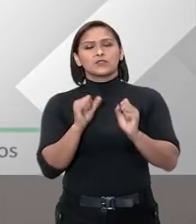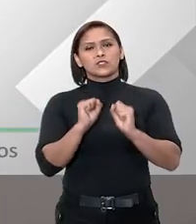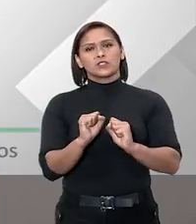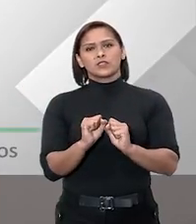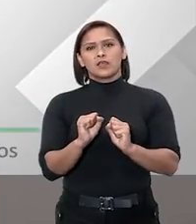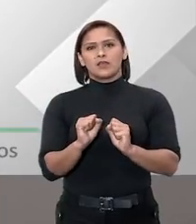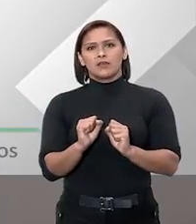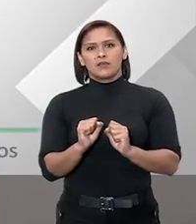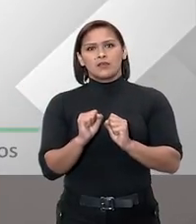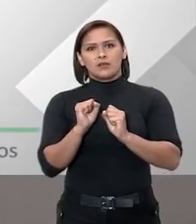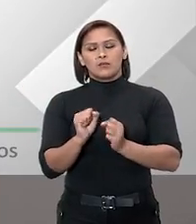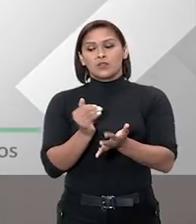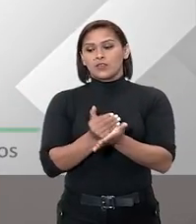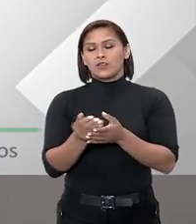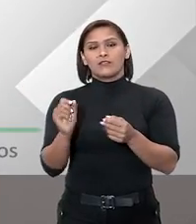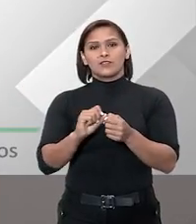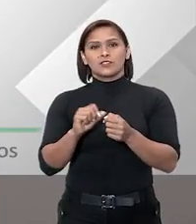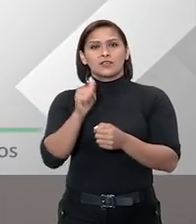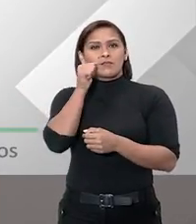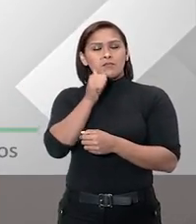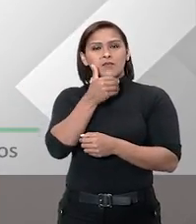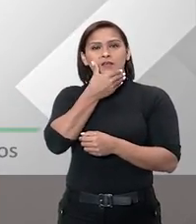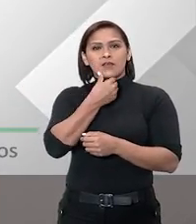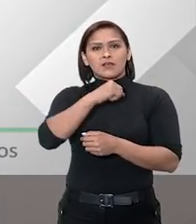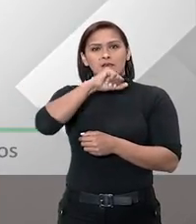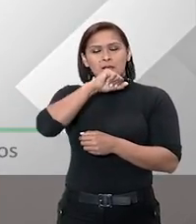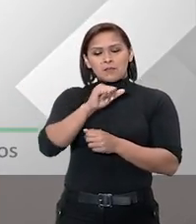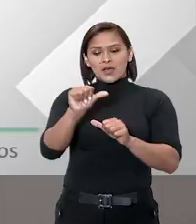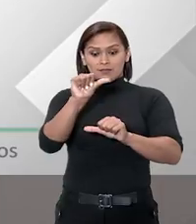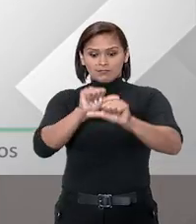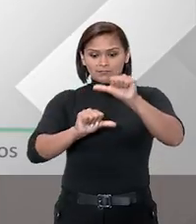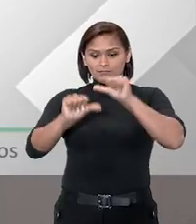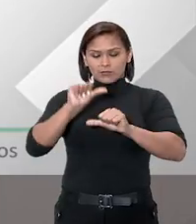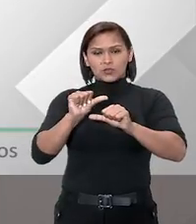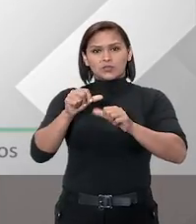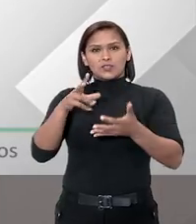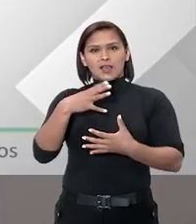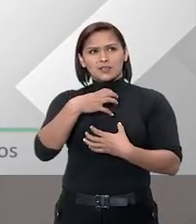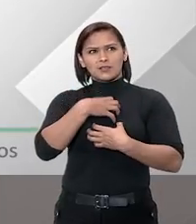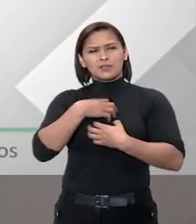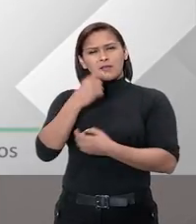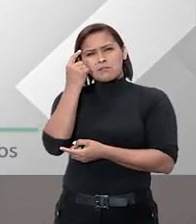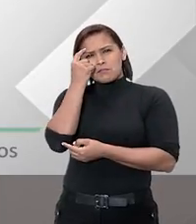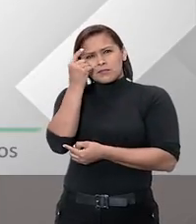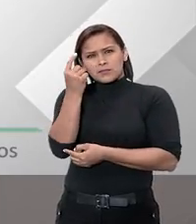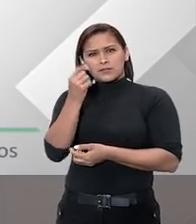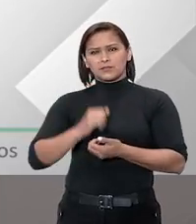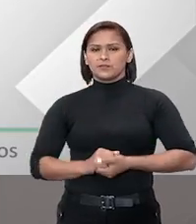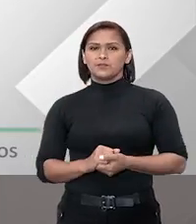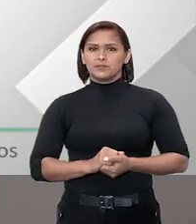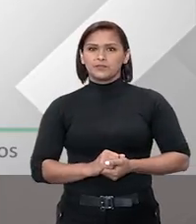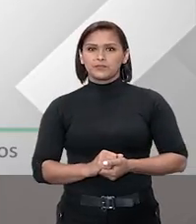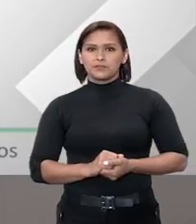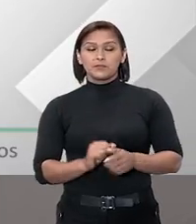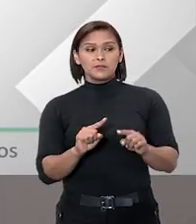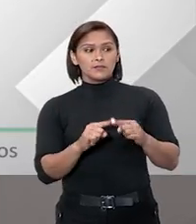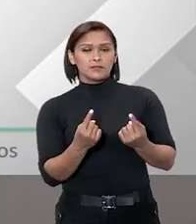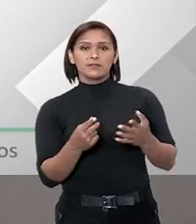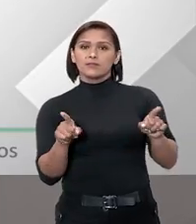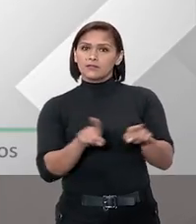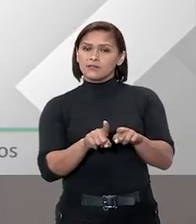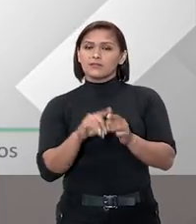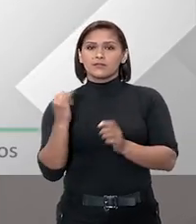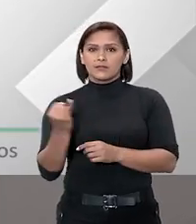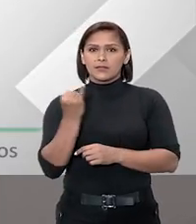poderia fazer com que esse pai e essa mãe mudasse esse seu posicionamento. Só que, mesmo assim,